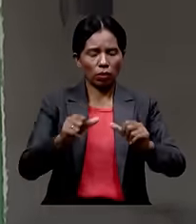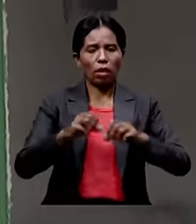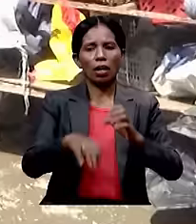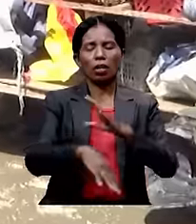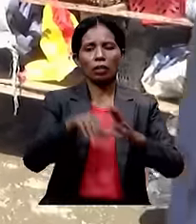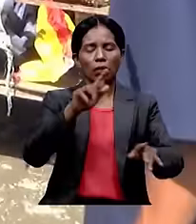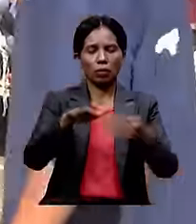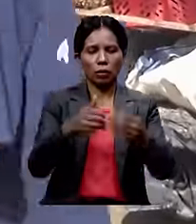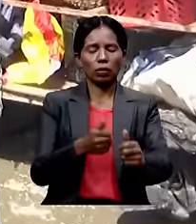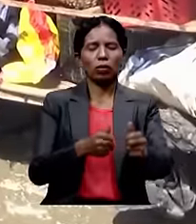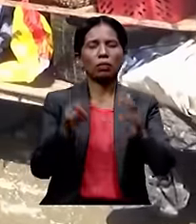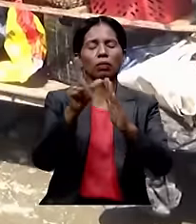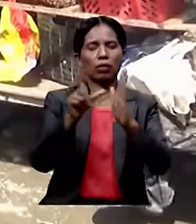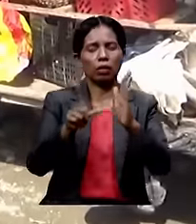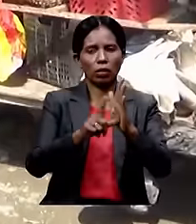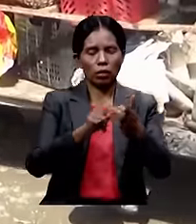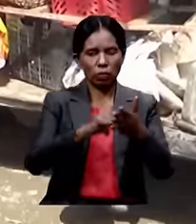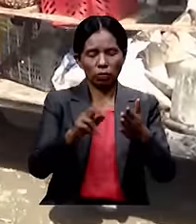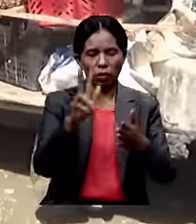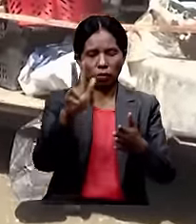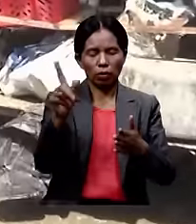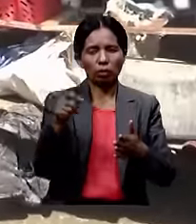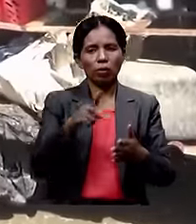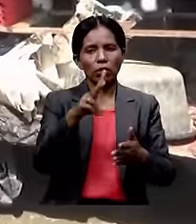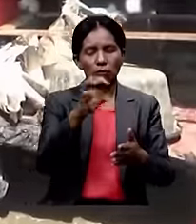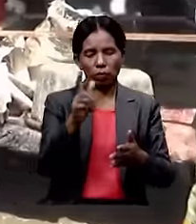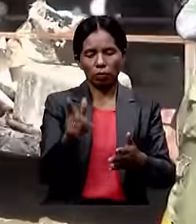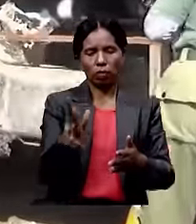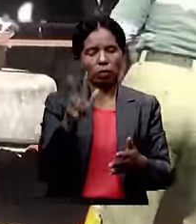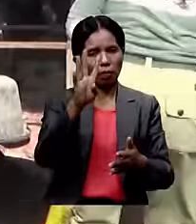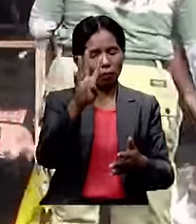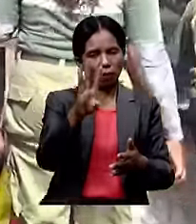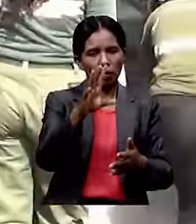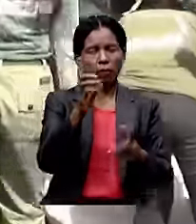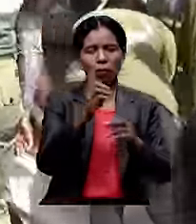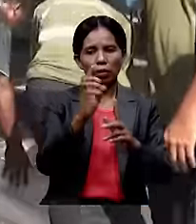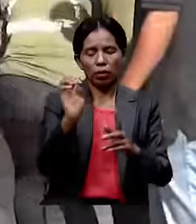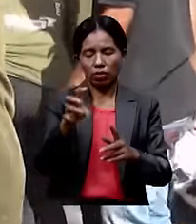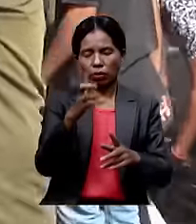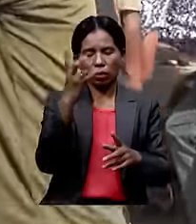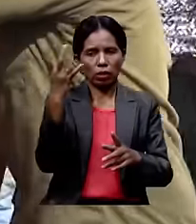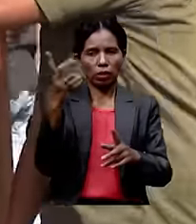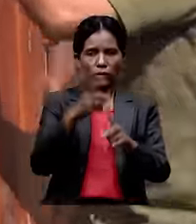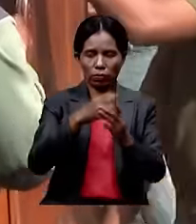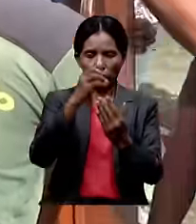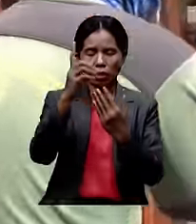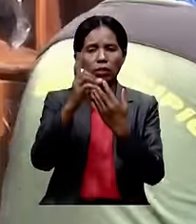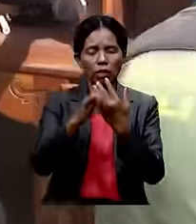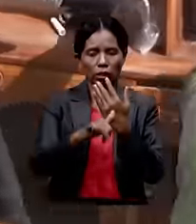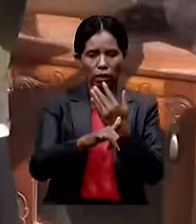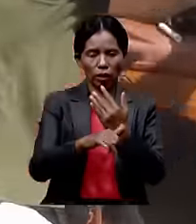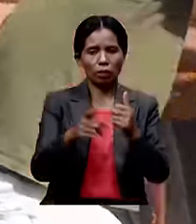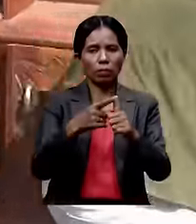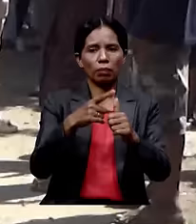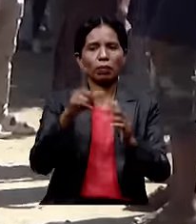Sira baseia ba decreto lei, número tolo bararihun rua rua nulo resinat, loron sanu resin hito fulan zaneiro, no primeira alteração